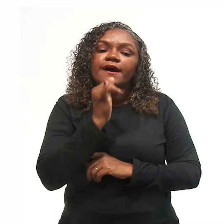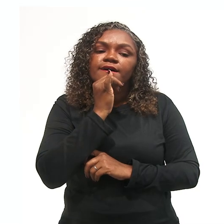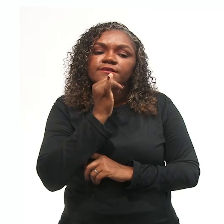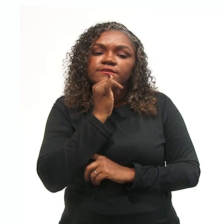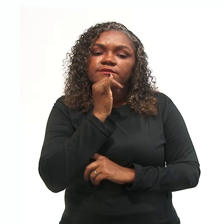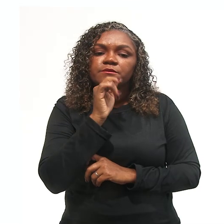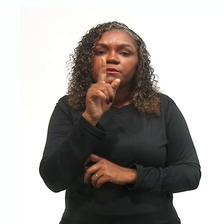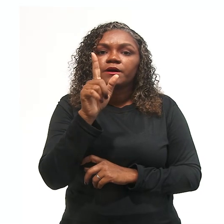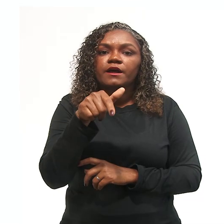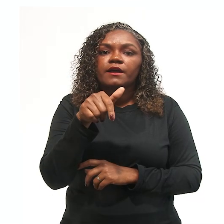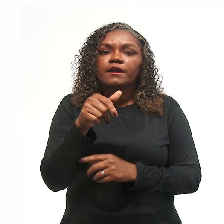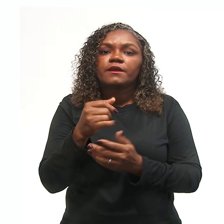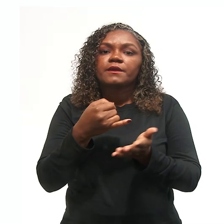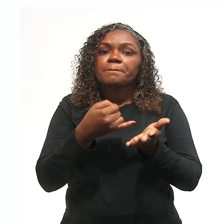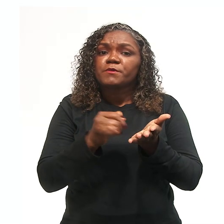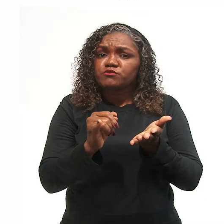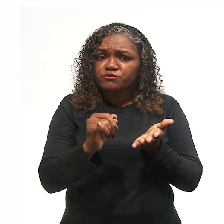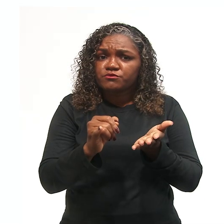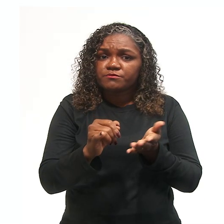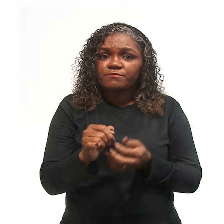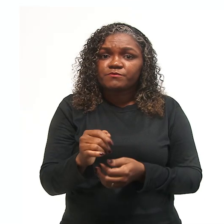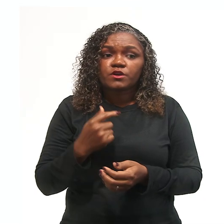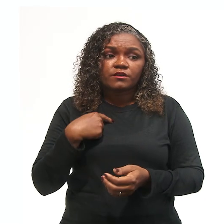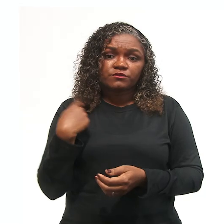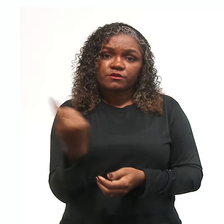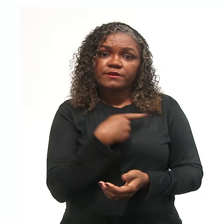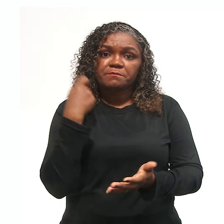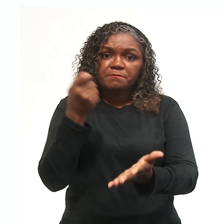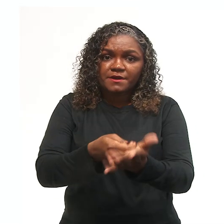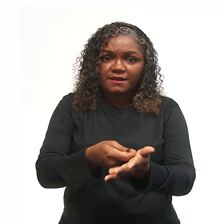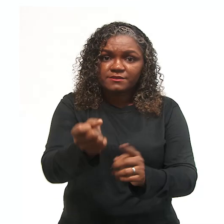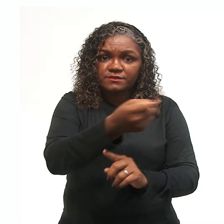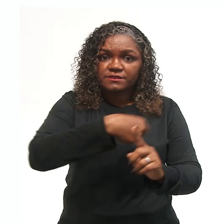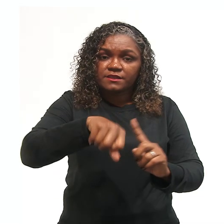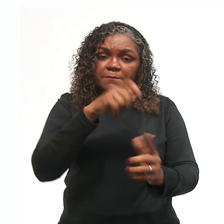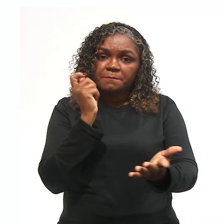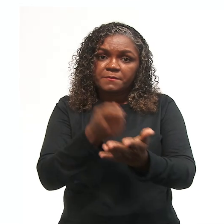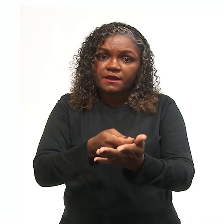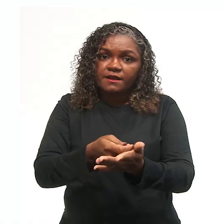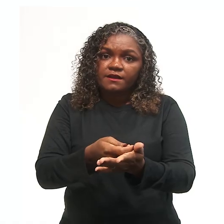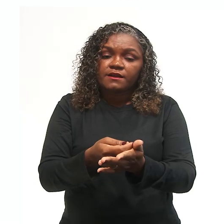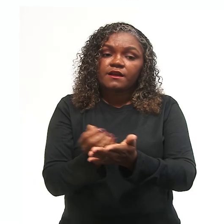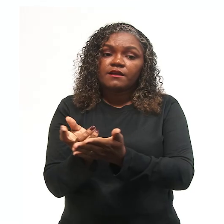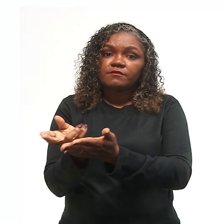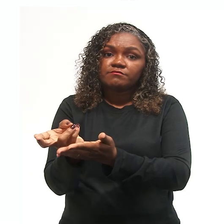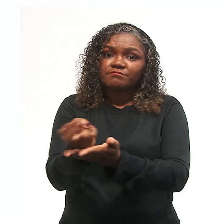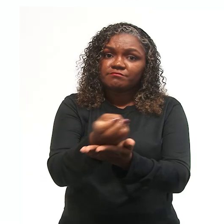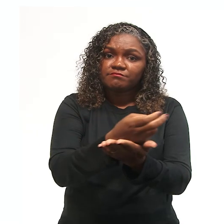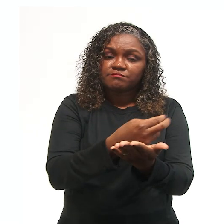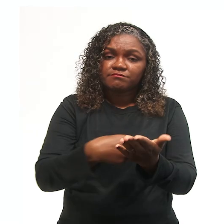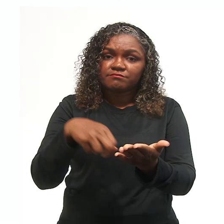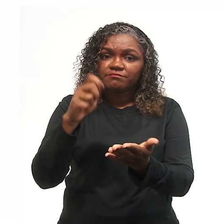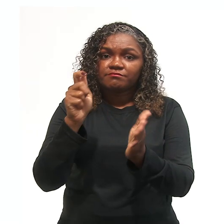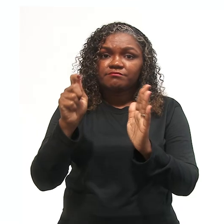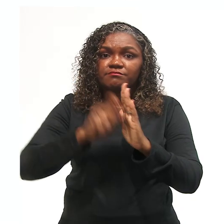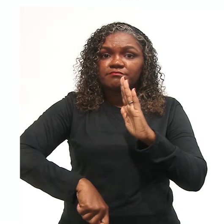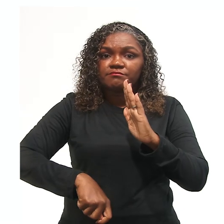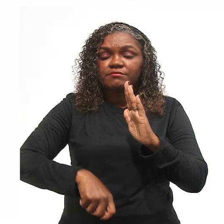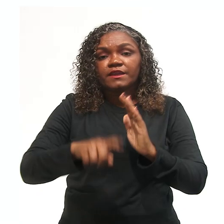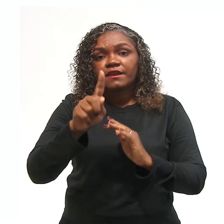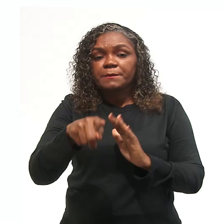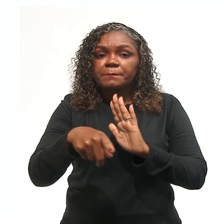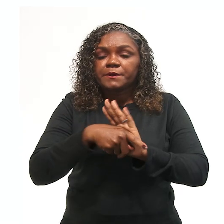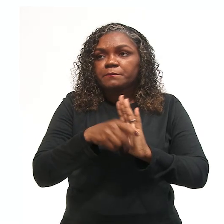distributiva o imposto de renda que nós pagamos, né, de forma progressiva aqui, realocando as receitas